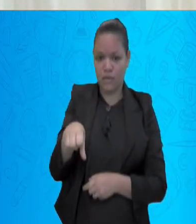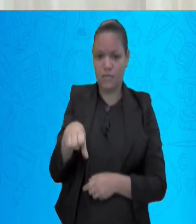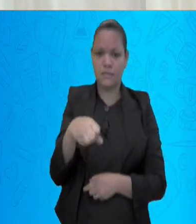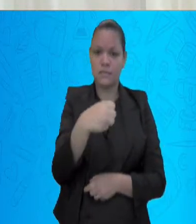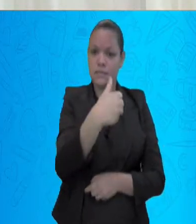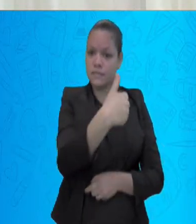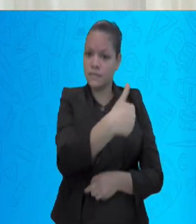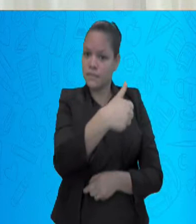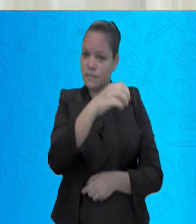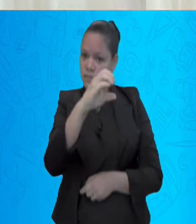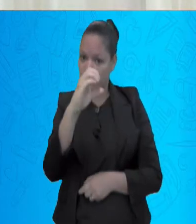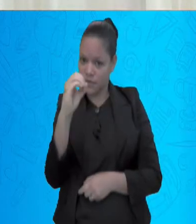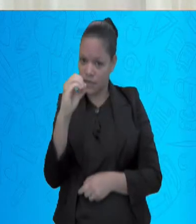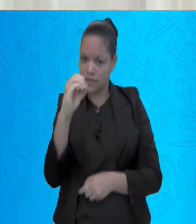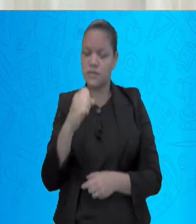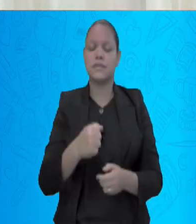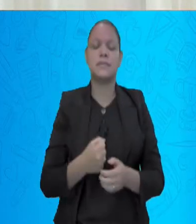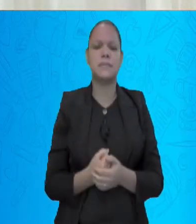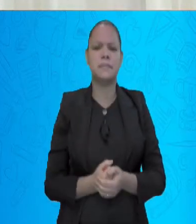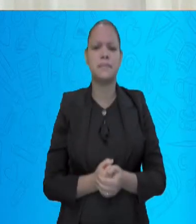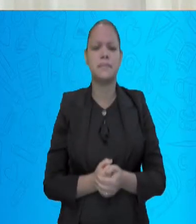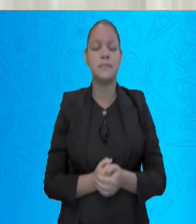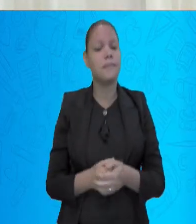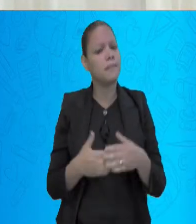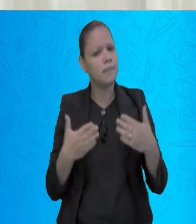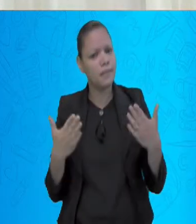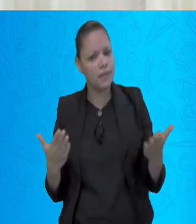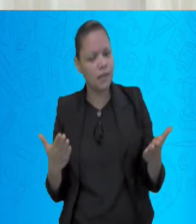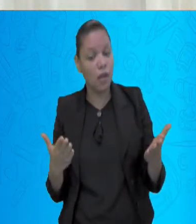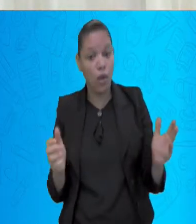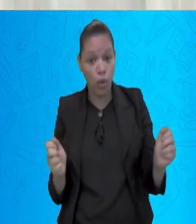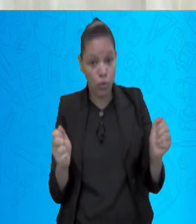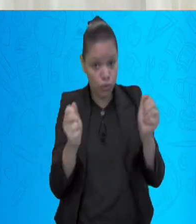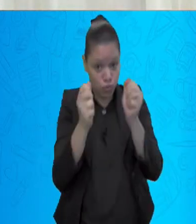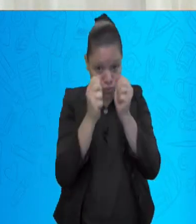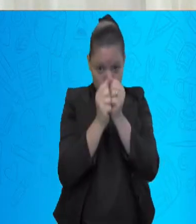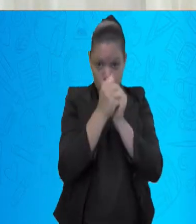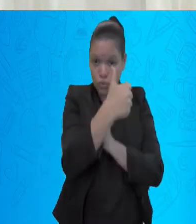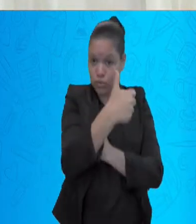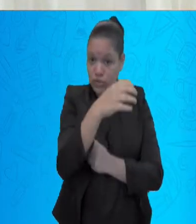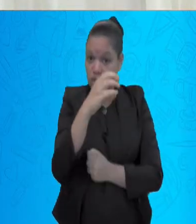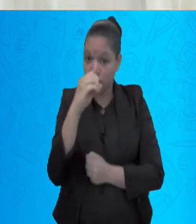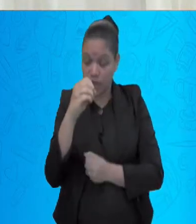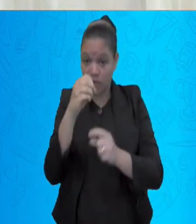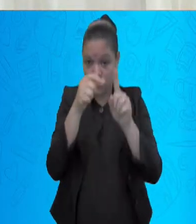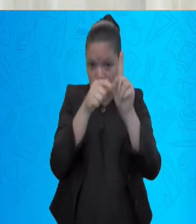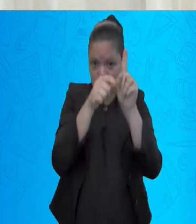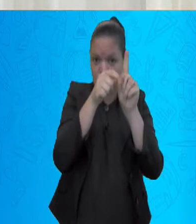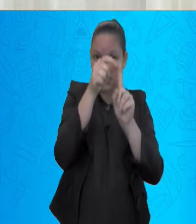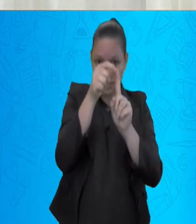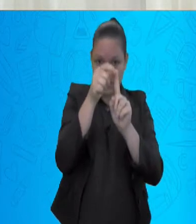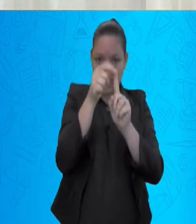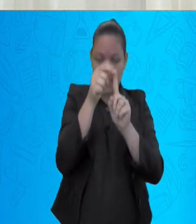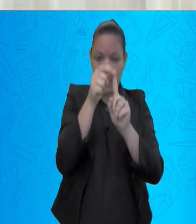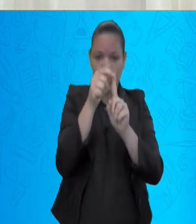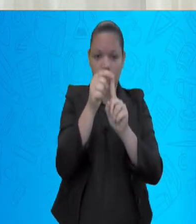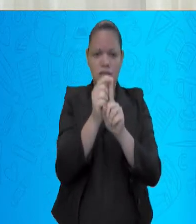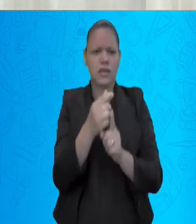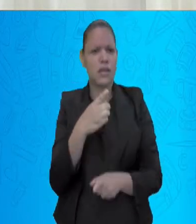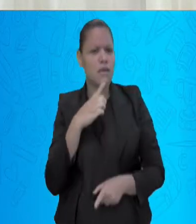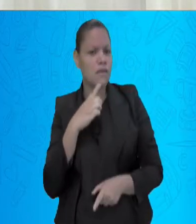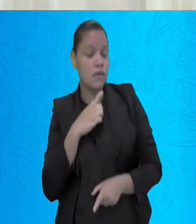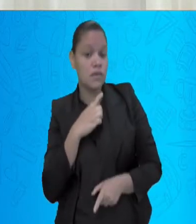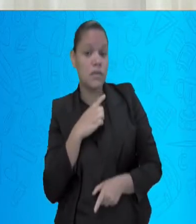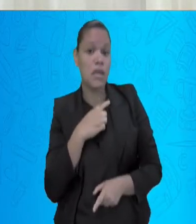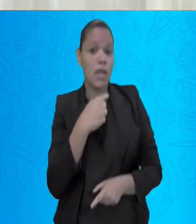9, 10. Então, eu aqui juntei 10 unidades que eu vou ter